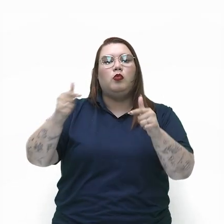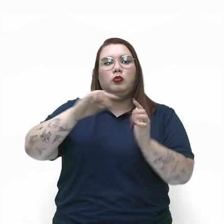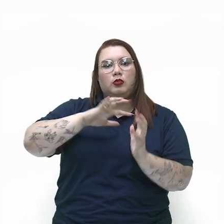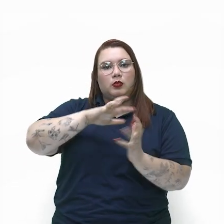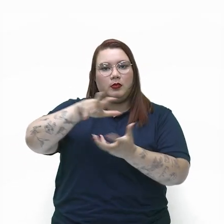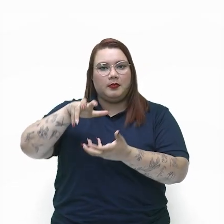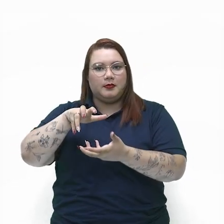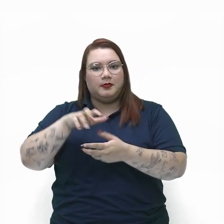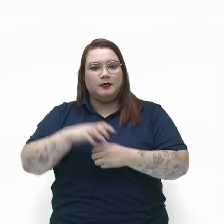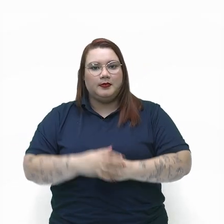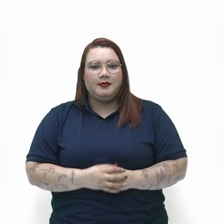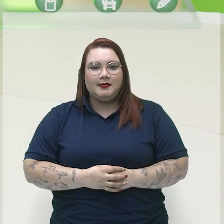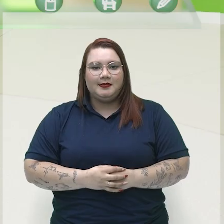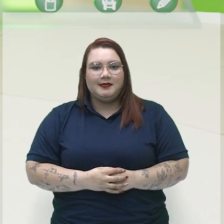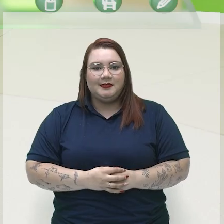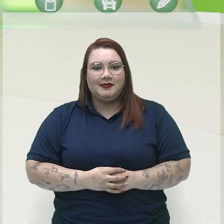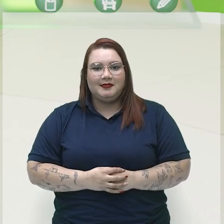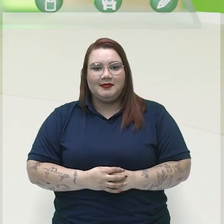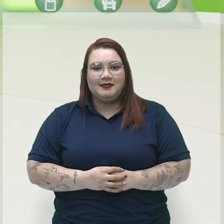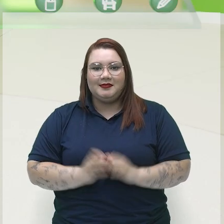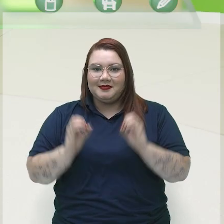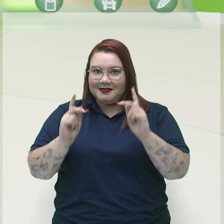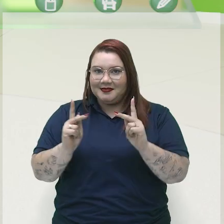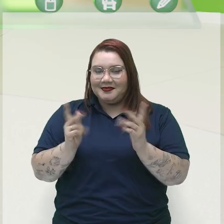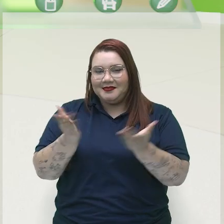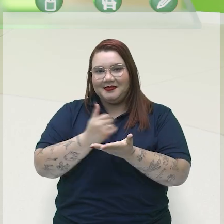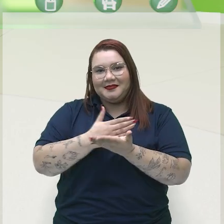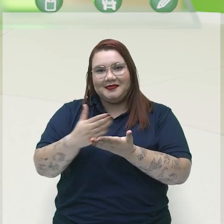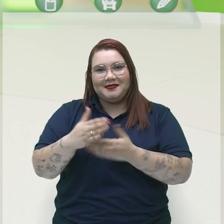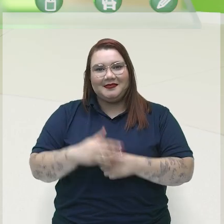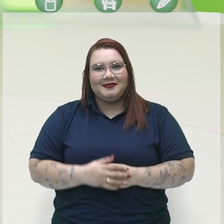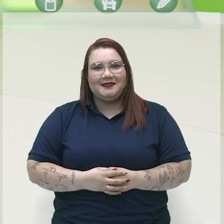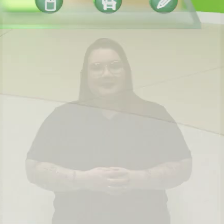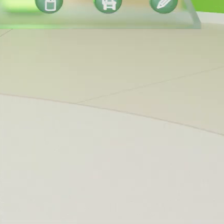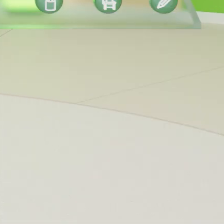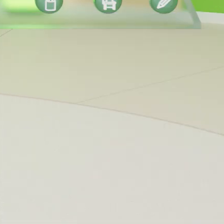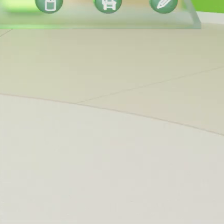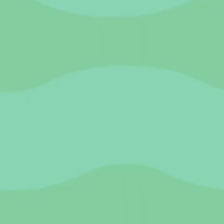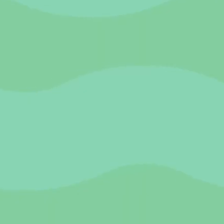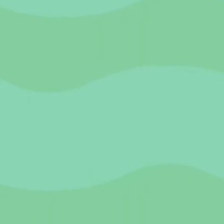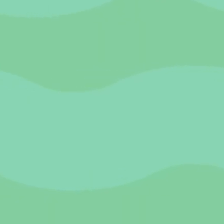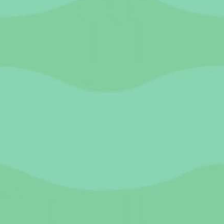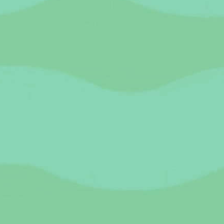em exoplaneta. Então, vamos começar?